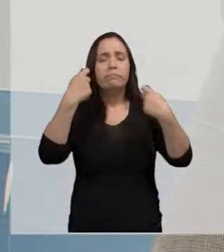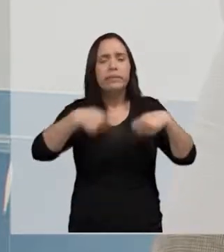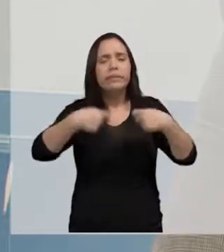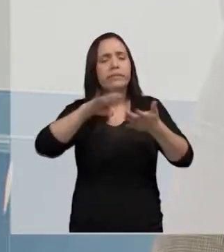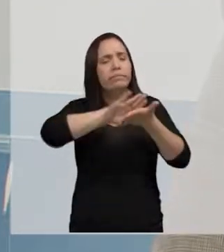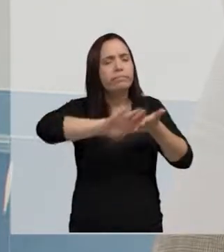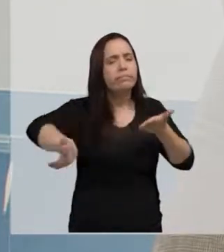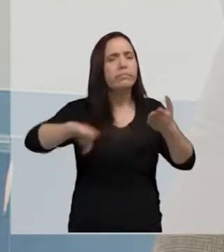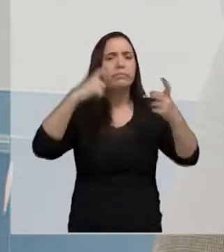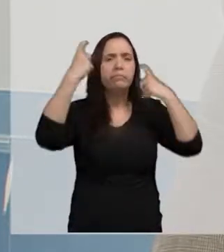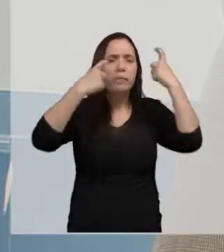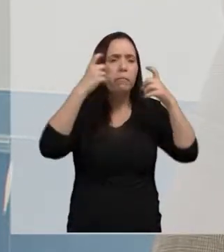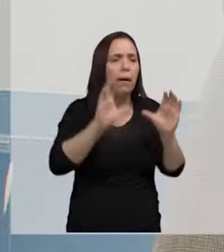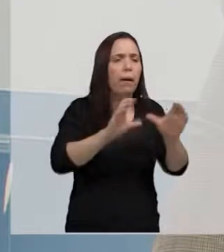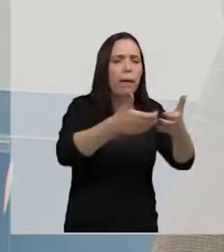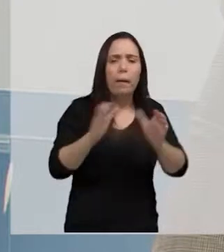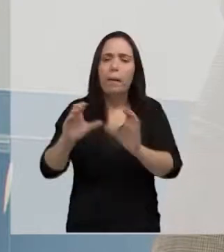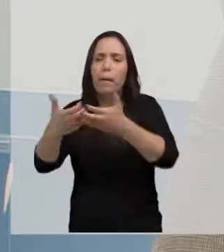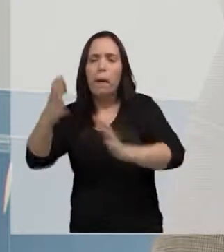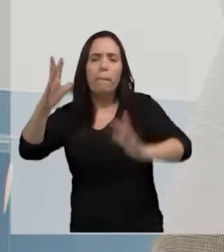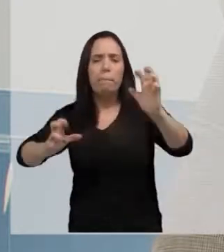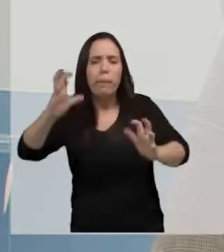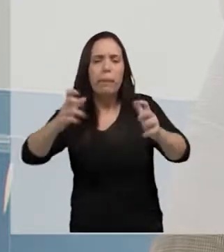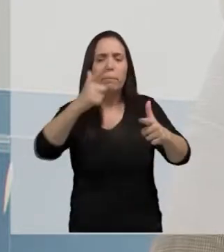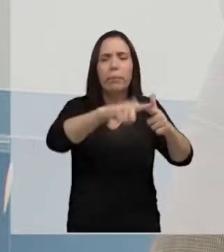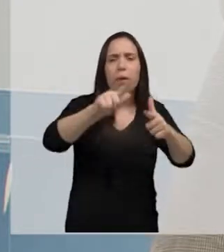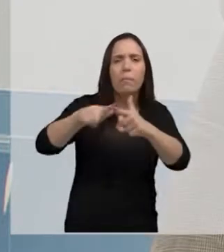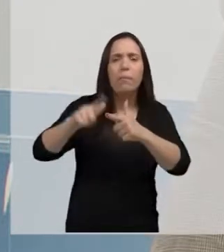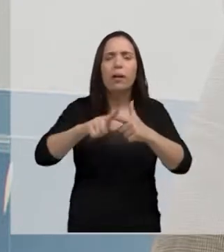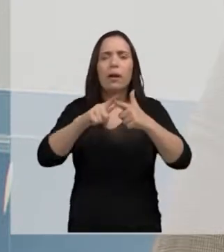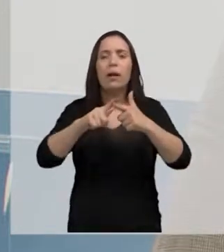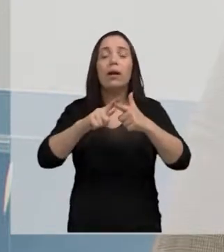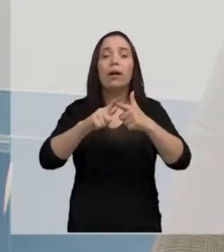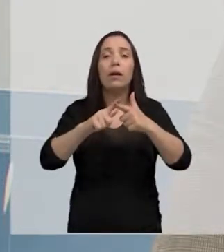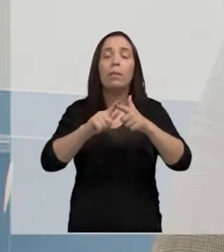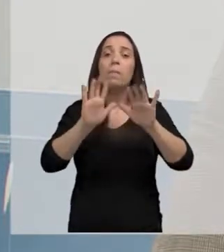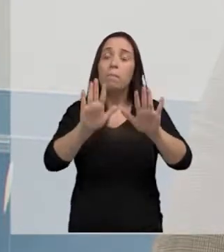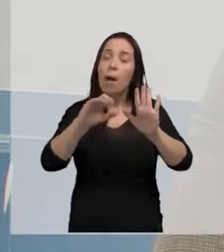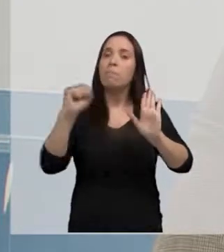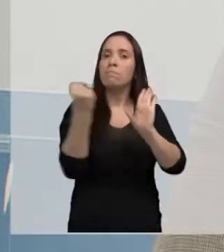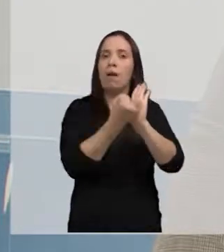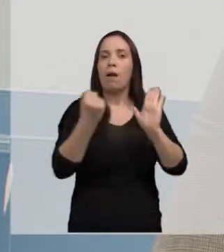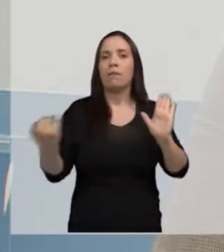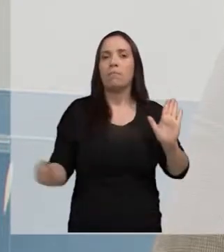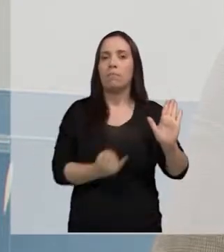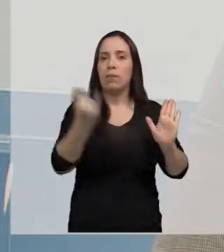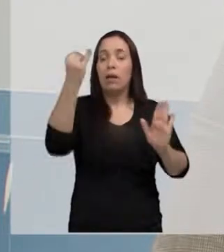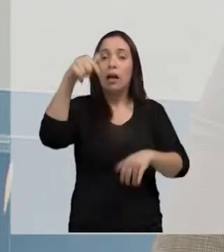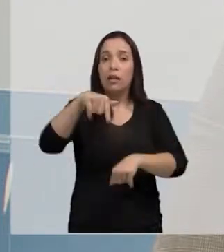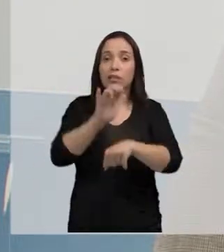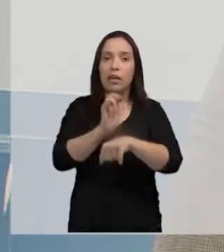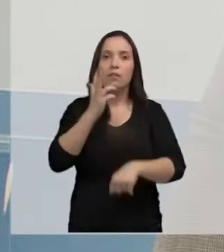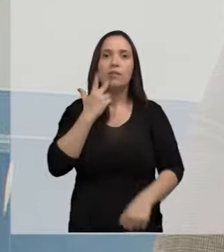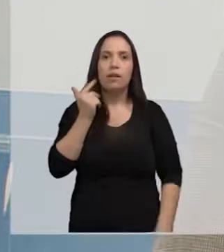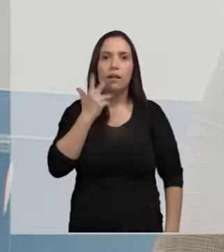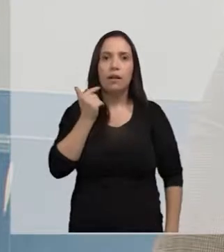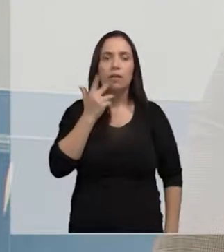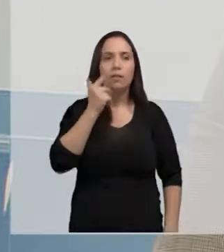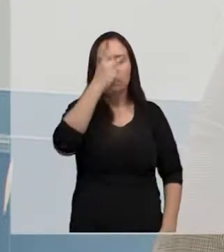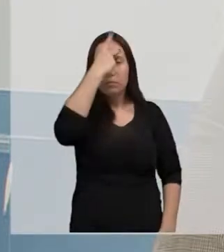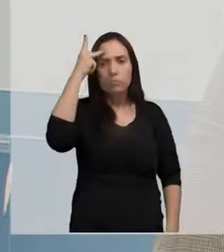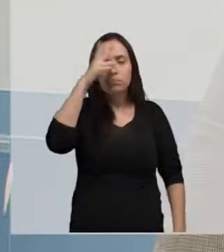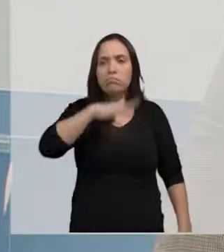violência, seria um momento alto da democracia brasileira. Porque, por exemplo, aqui no Ceará, o Ceará deu uma demonstração grande de